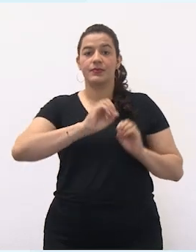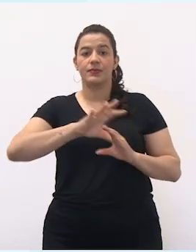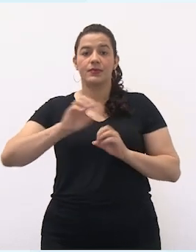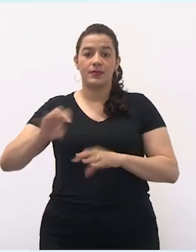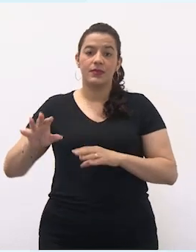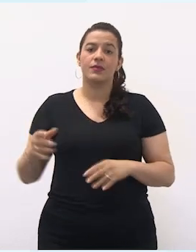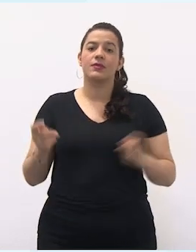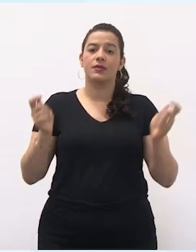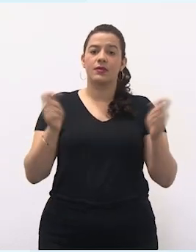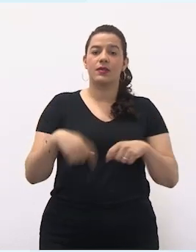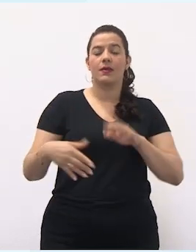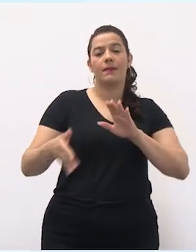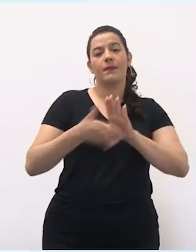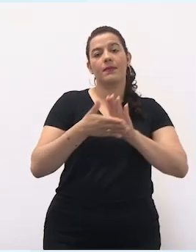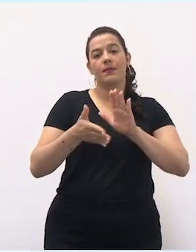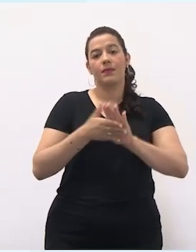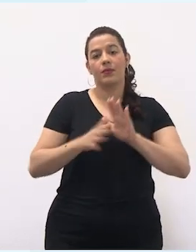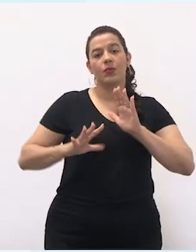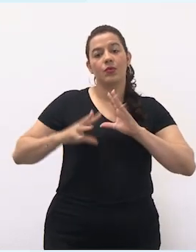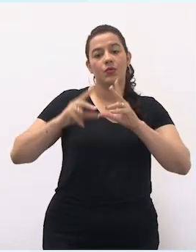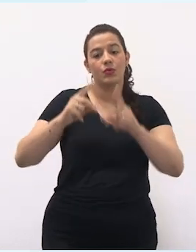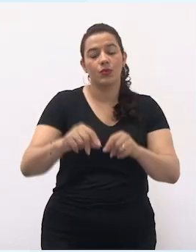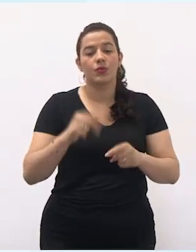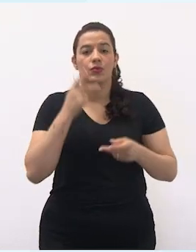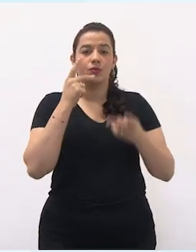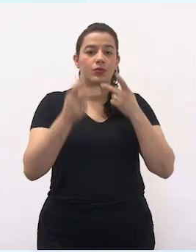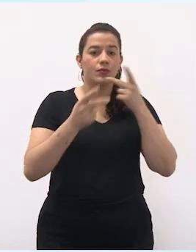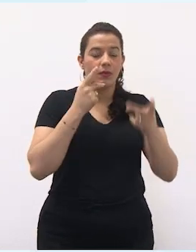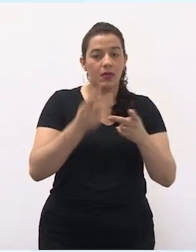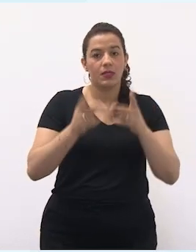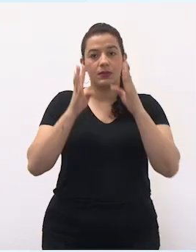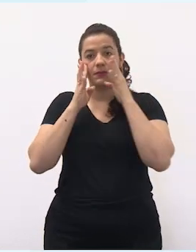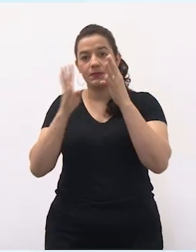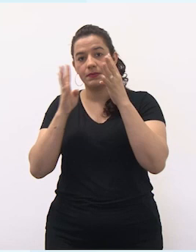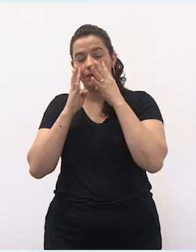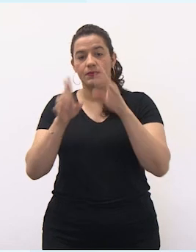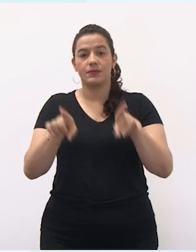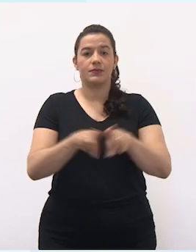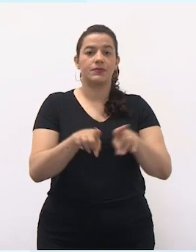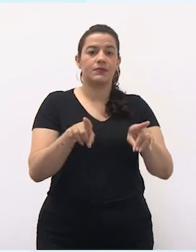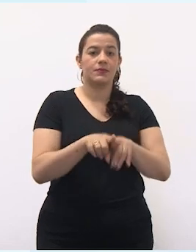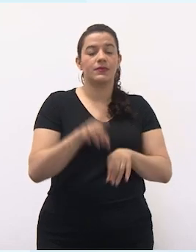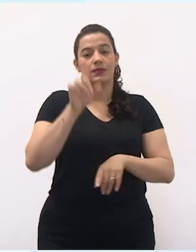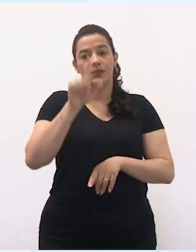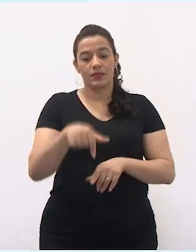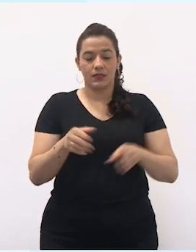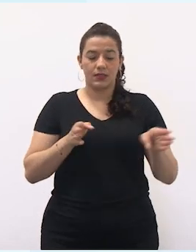que os estudantes falem e escutem. Então, tenham esse espaço